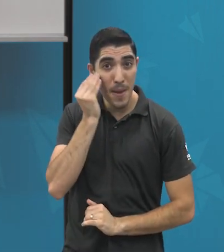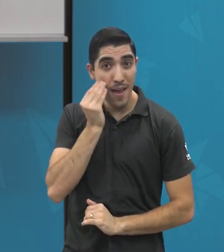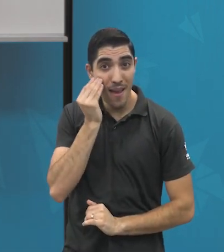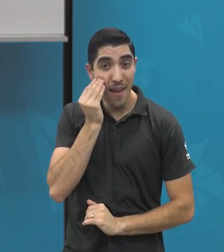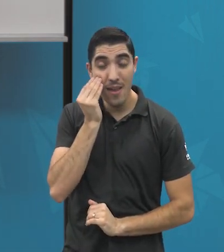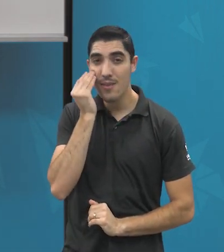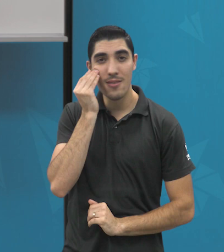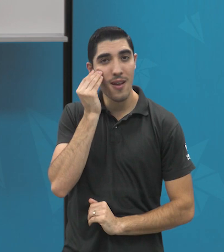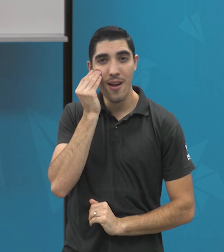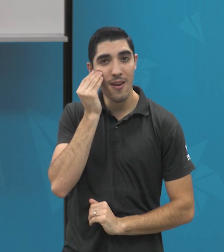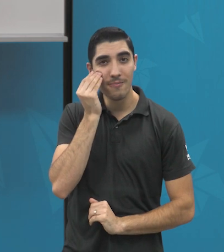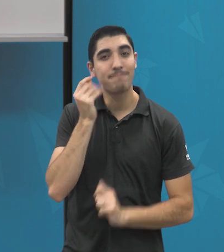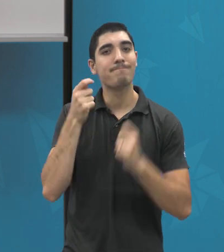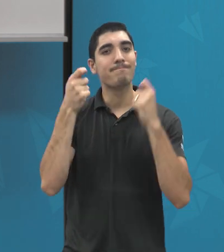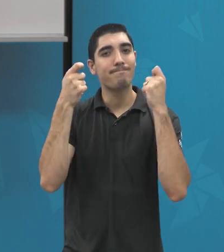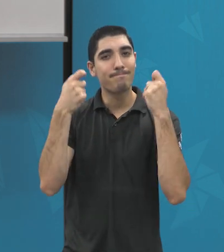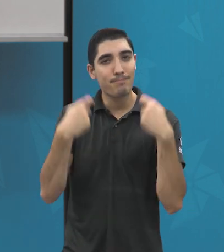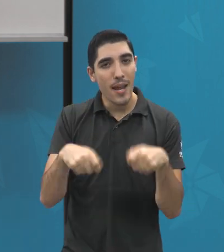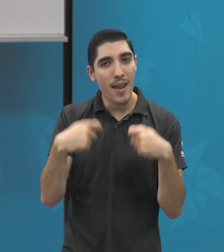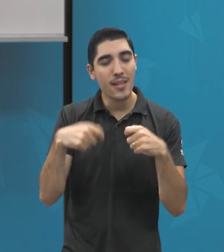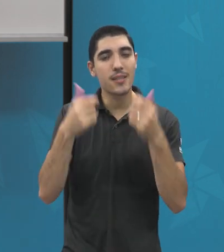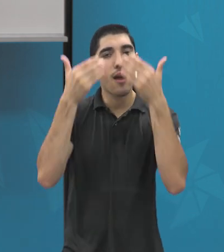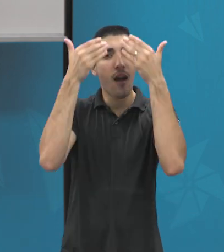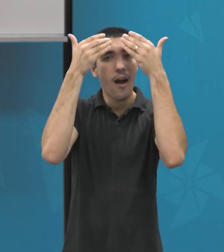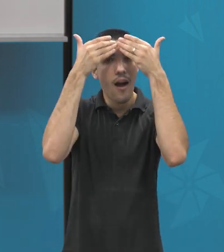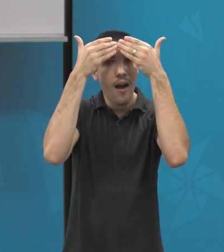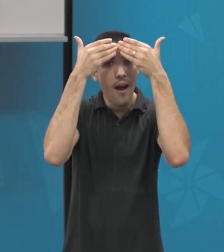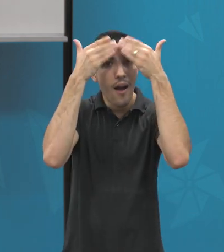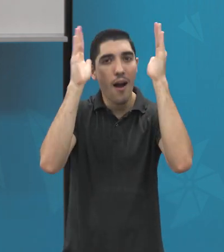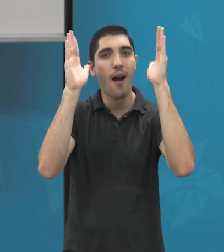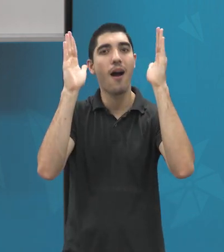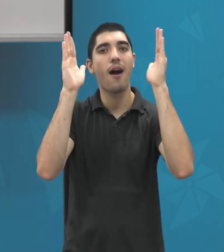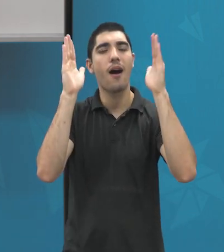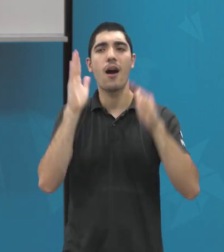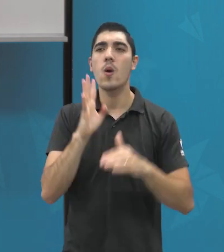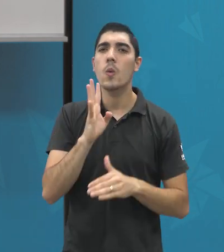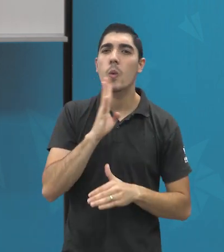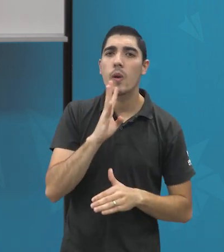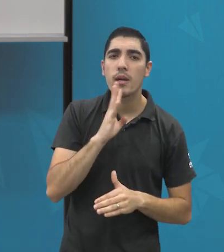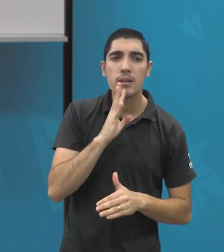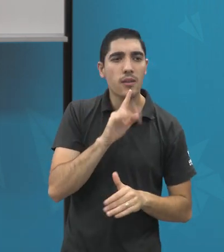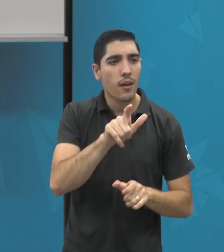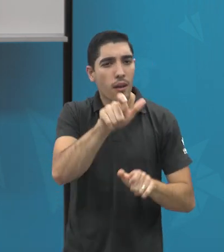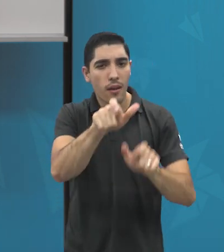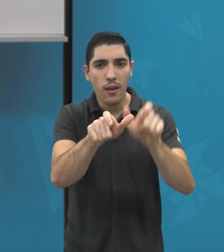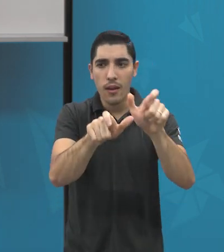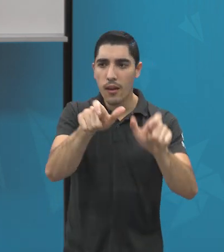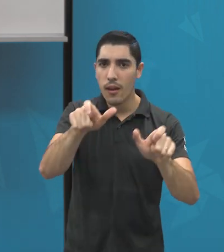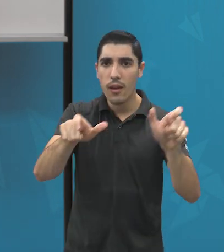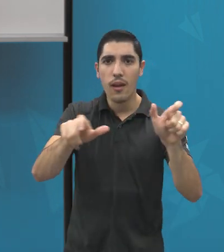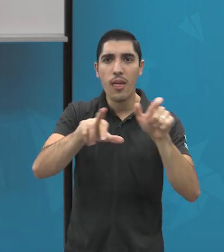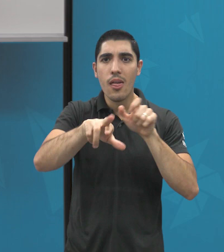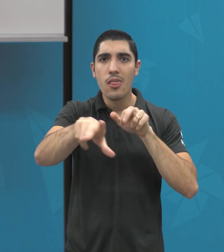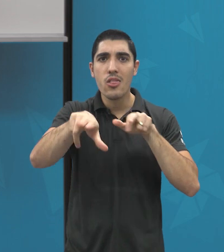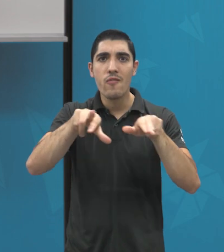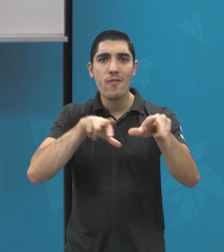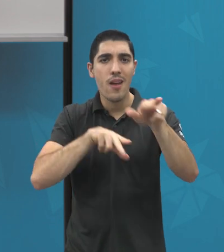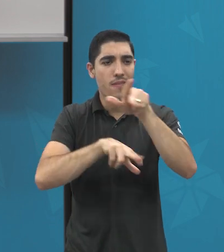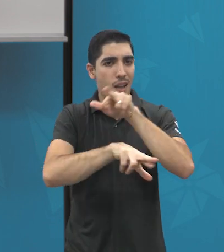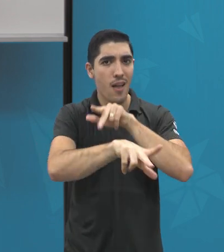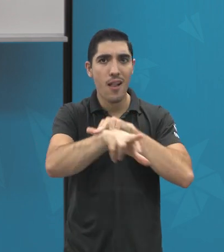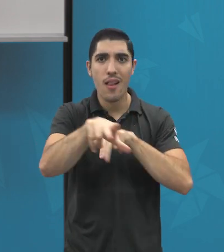É preciso que a gente tenha uma capacidade de abertura para a diversidade humana. É preciso que a gente tenha